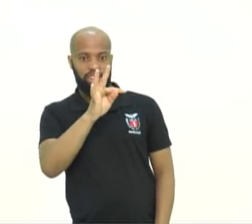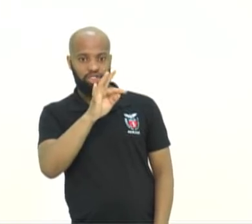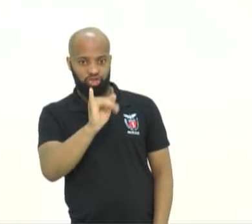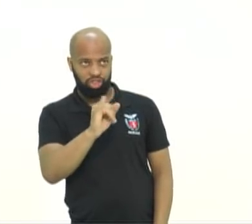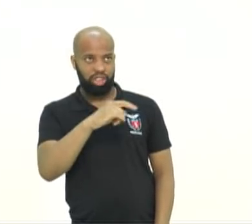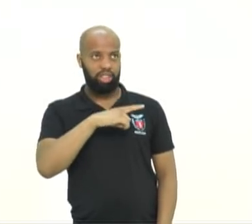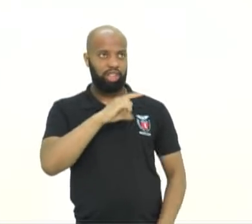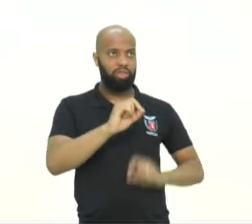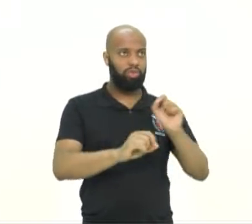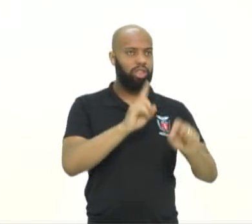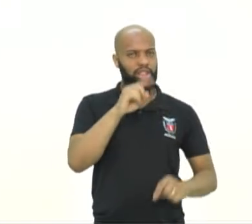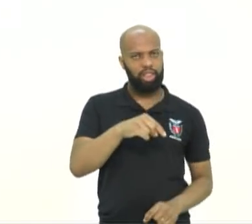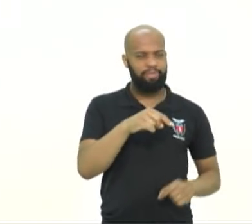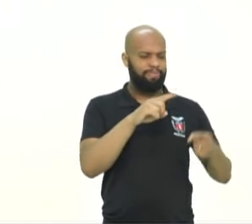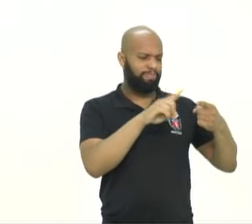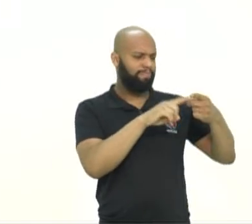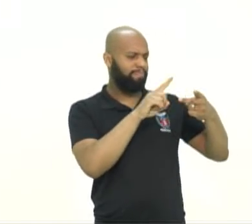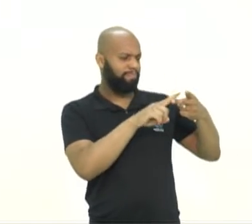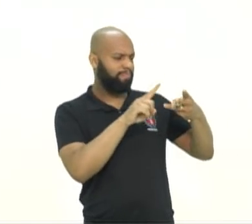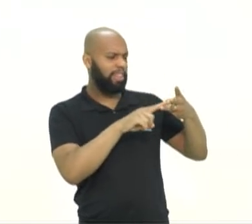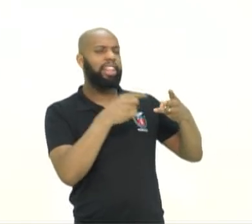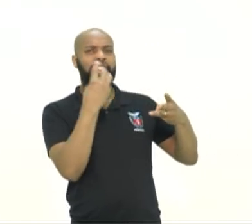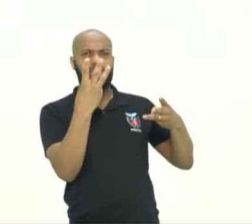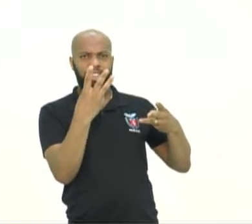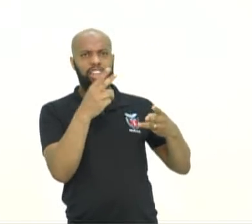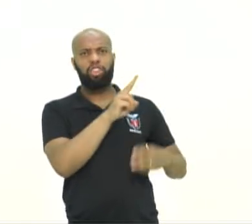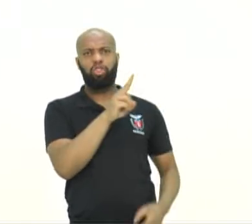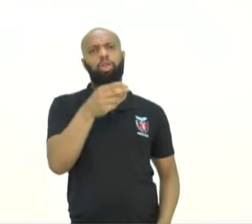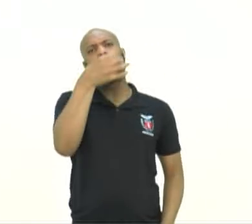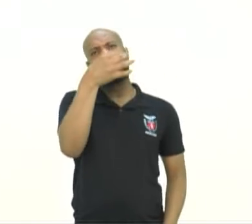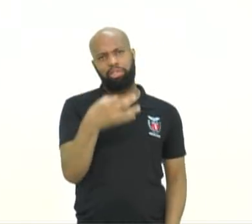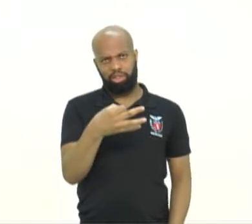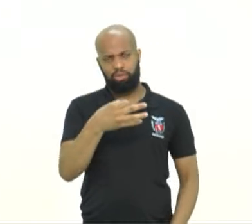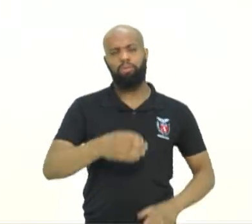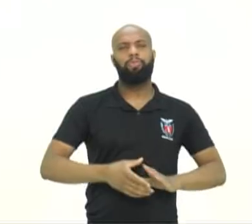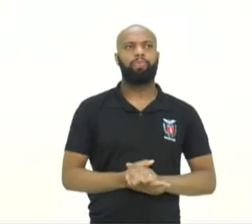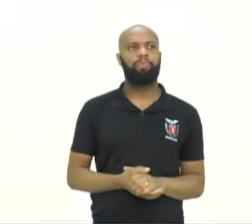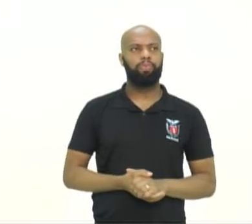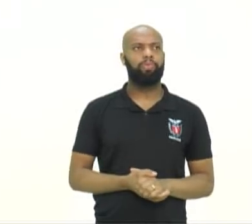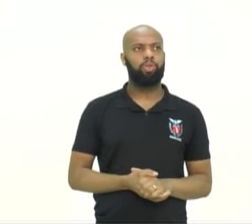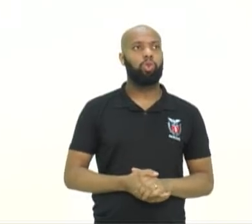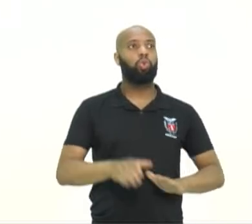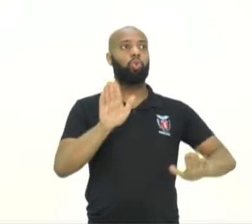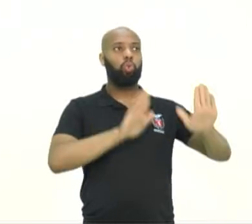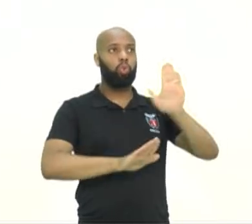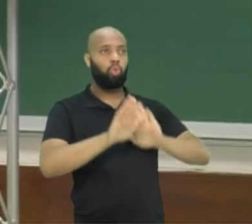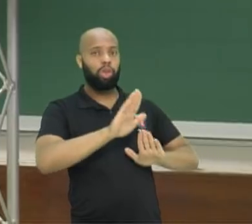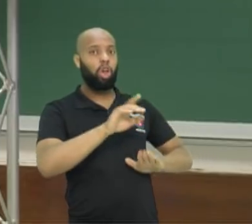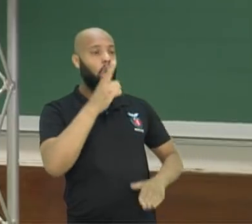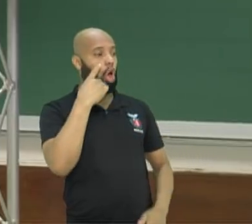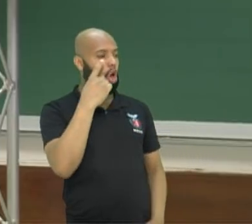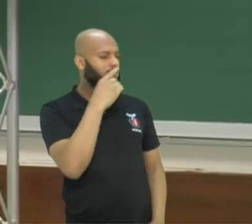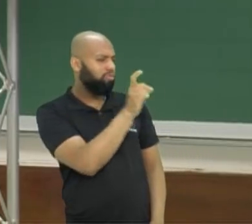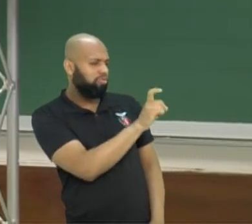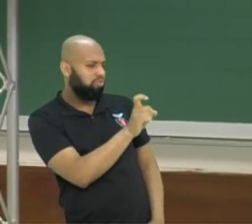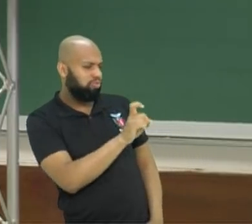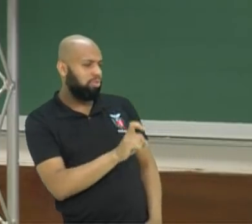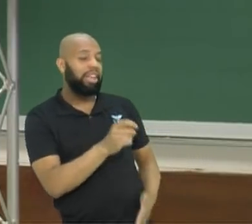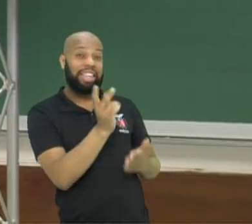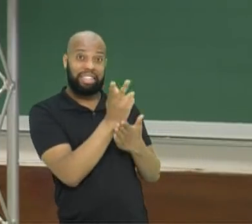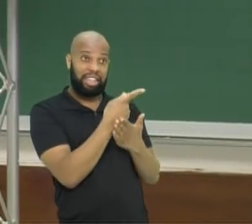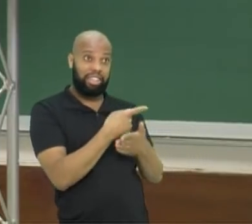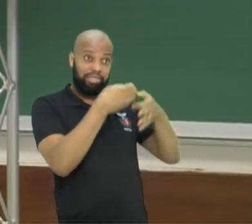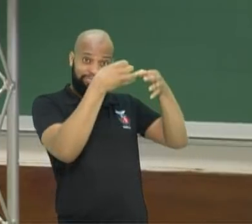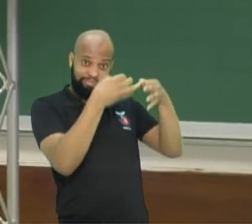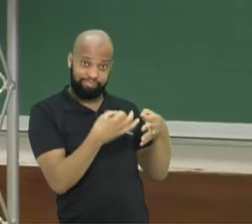pode ser grafito, doesn't matter, tá? Qualquer um dos três está correto. Cuidado, grafite não é